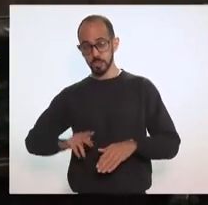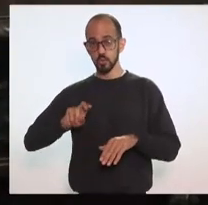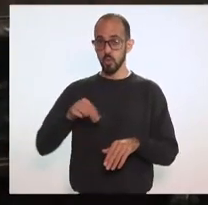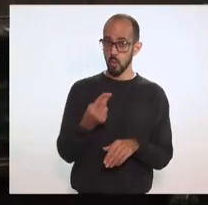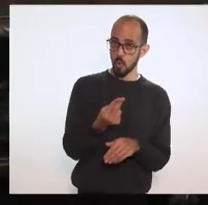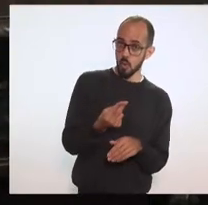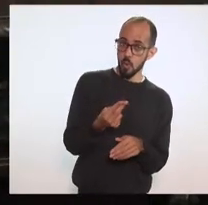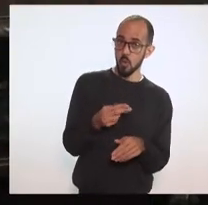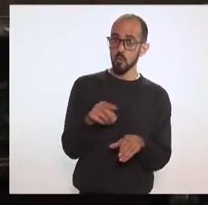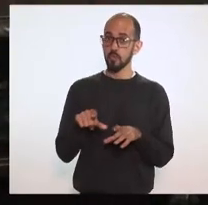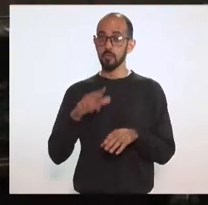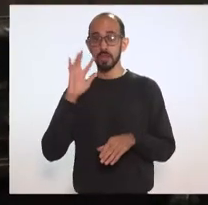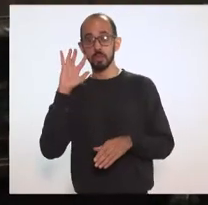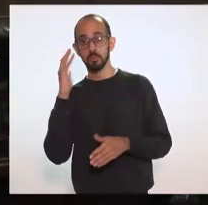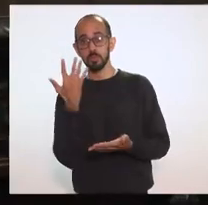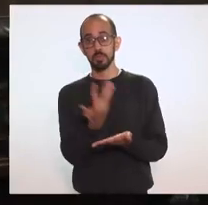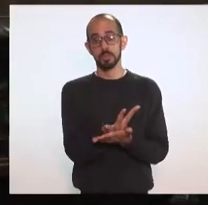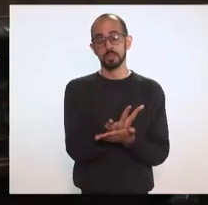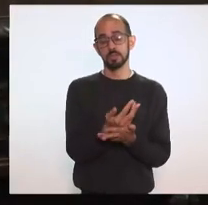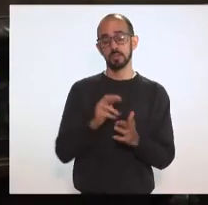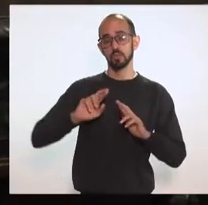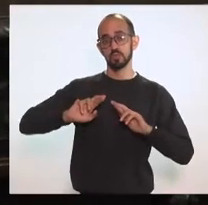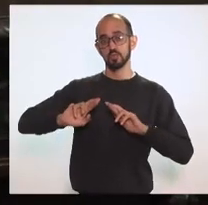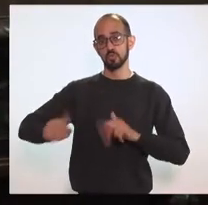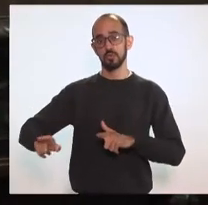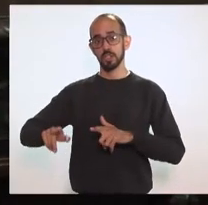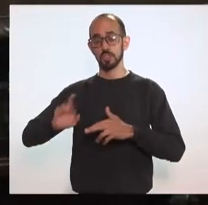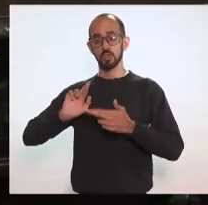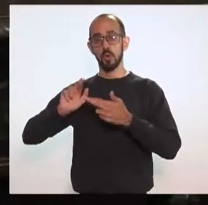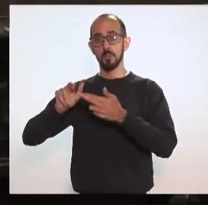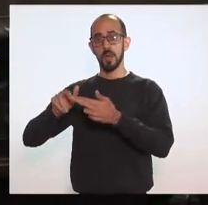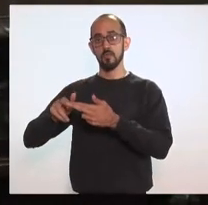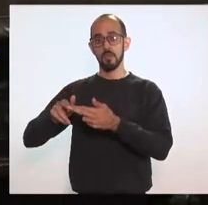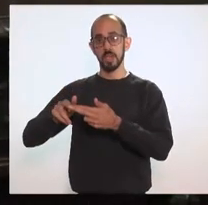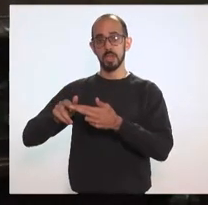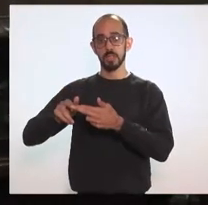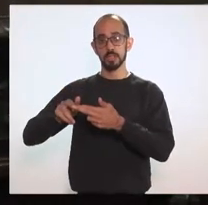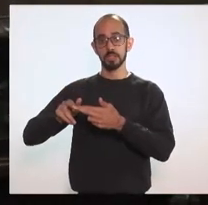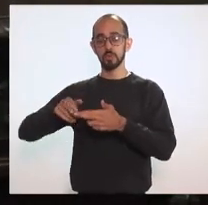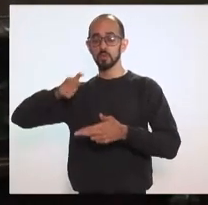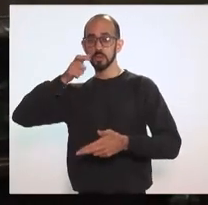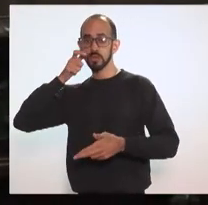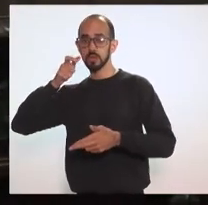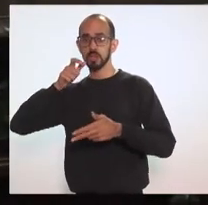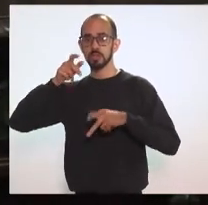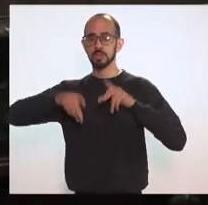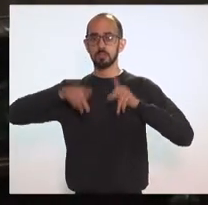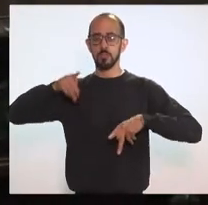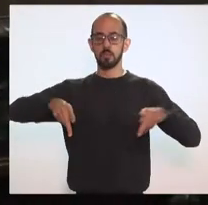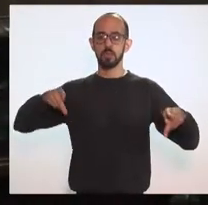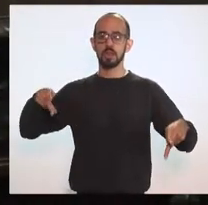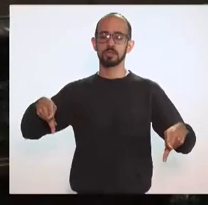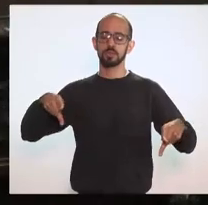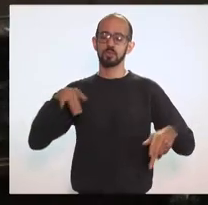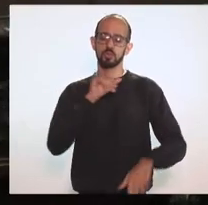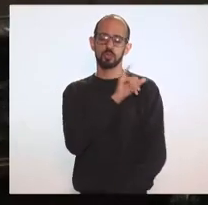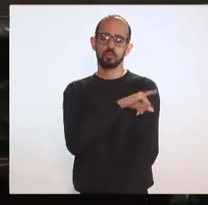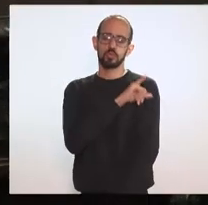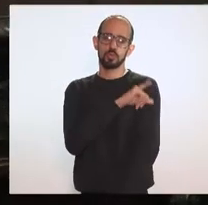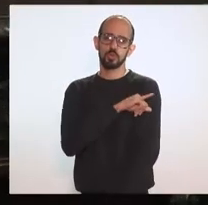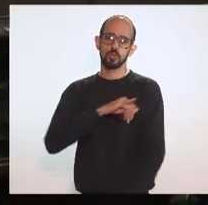ou vai tomar uma decisão tendo como referência o telefone dos interesses da população Fluminense o que